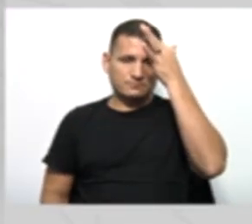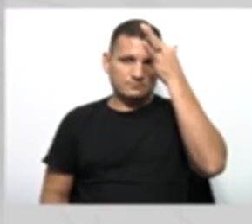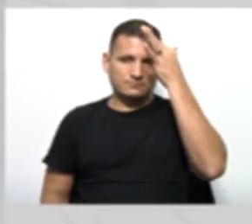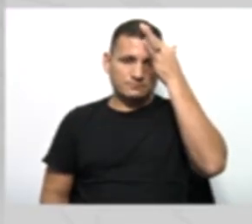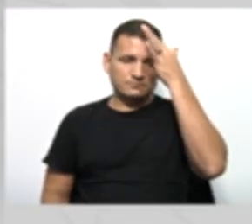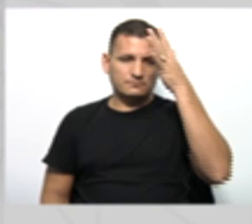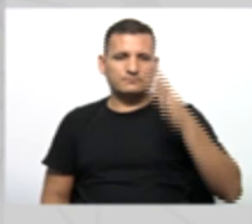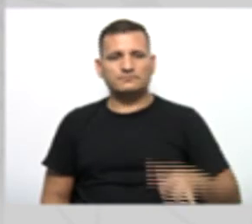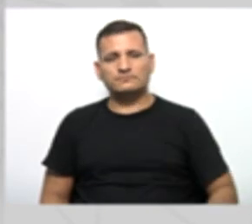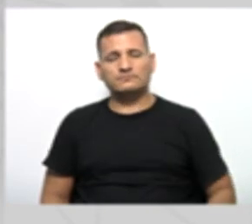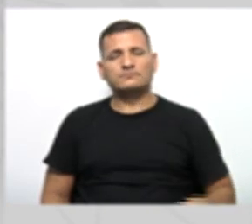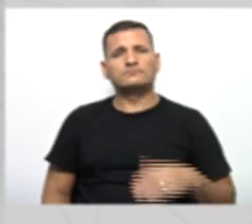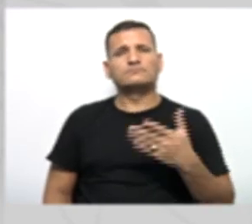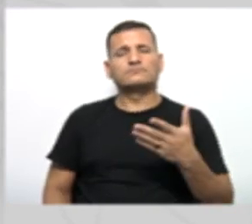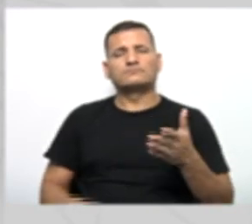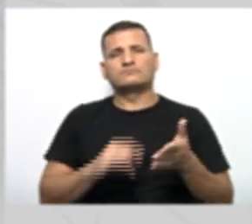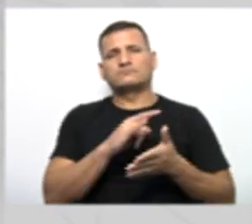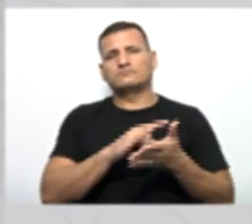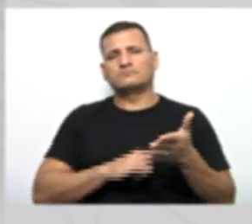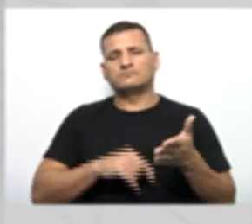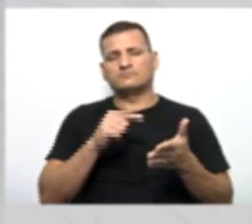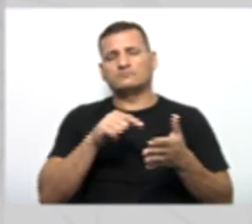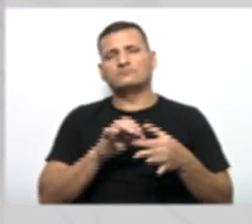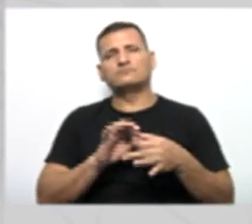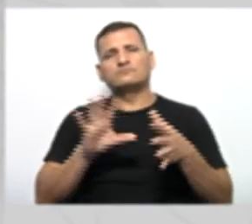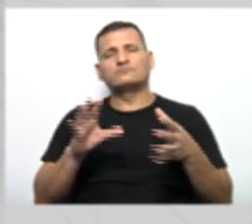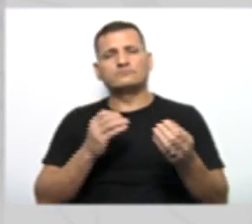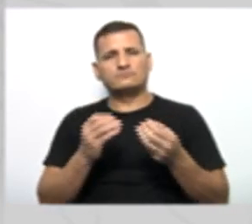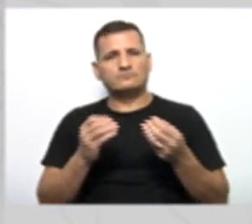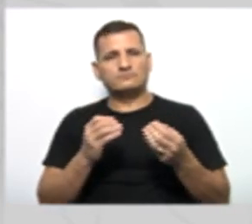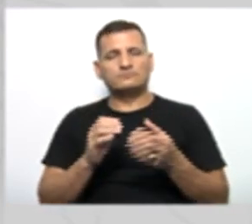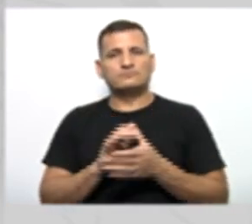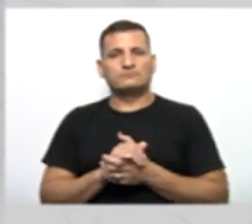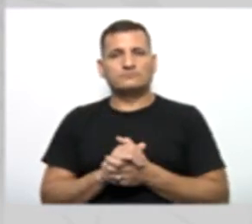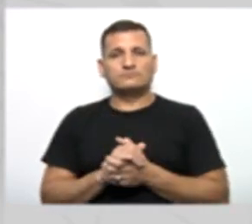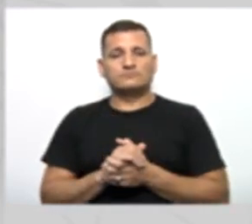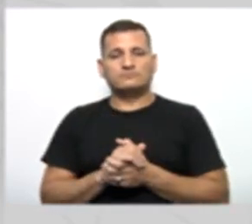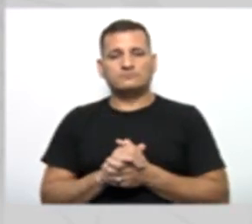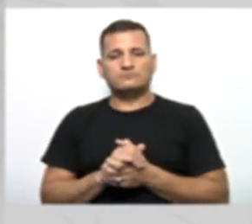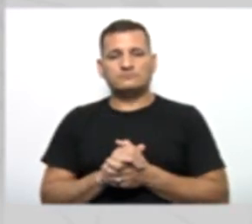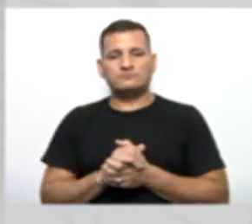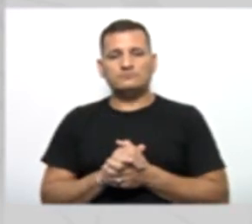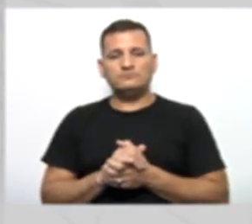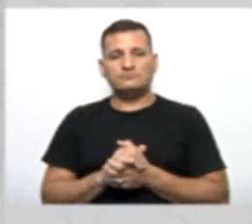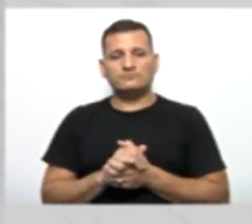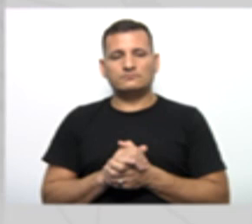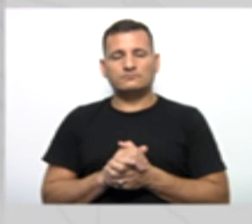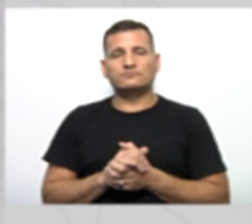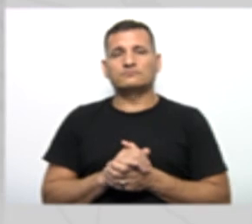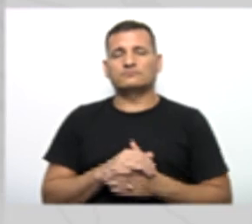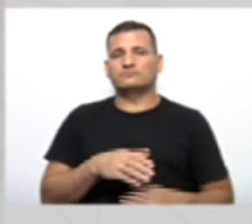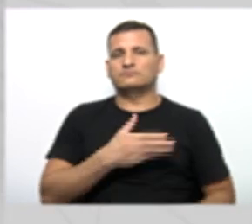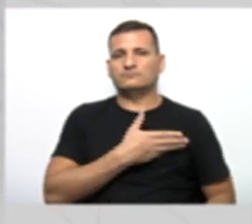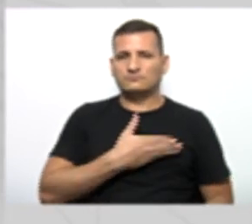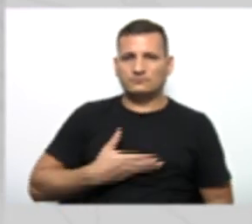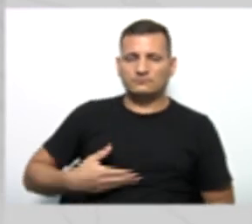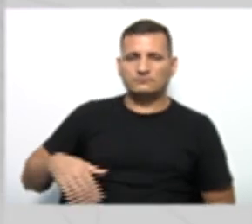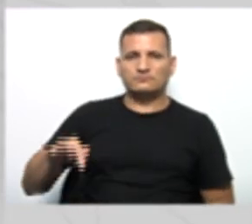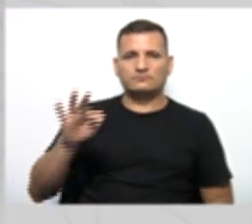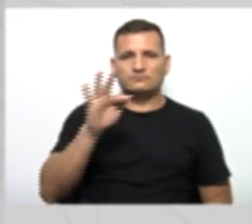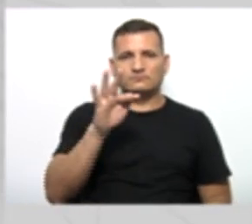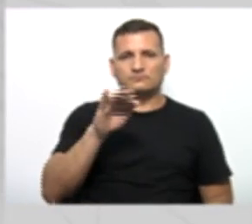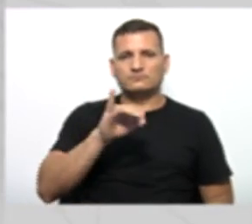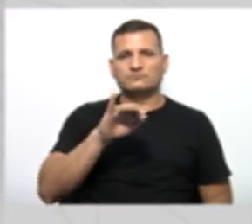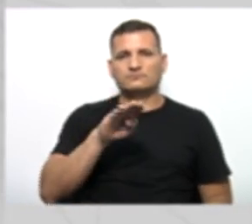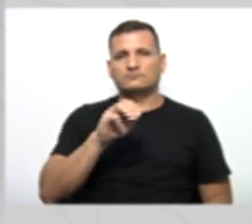E para conceder essa licença, os órgãos públicos, no âmbito federal, o IBAMA, e